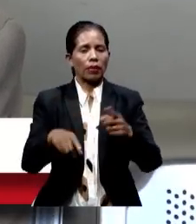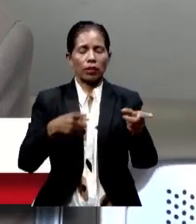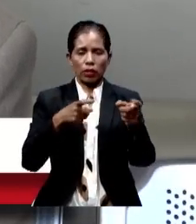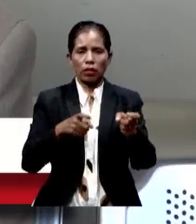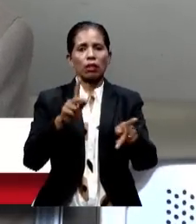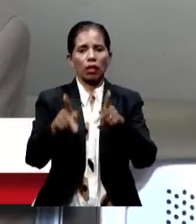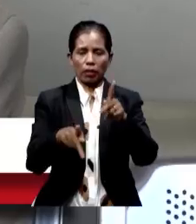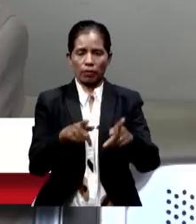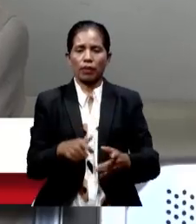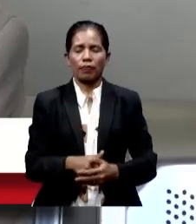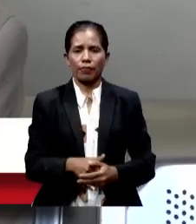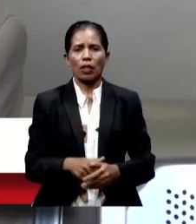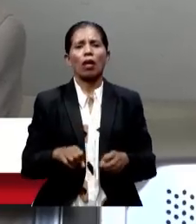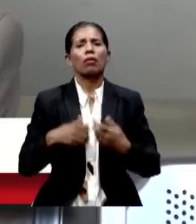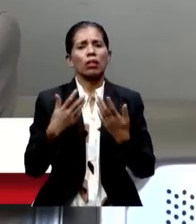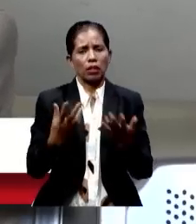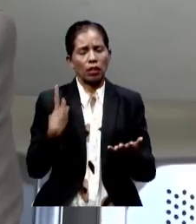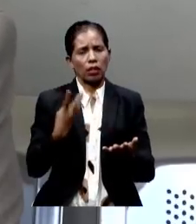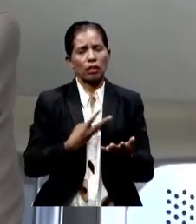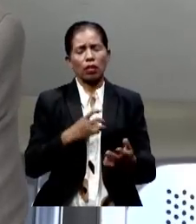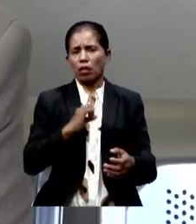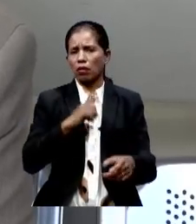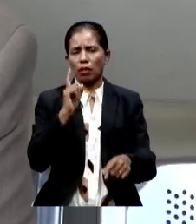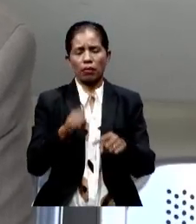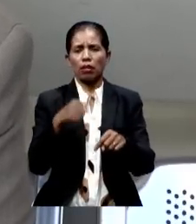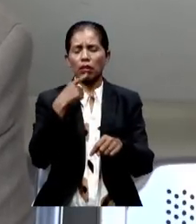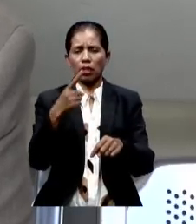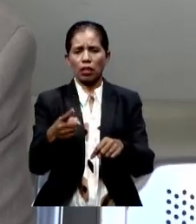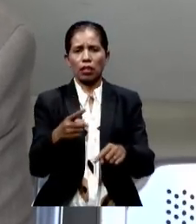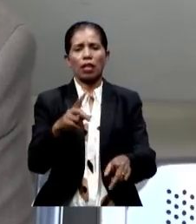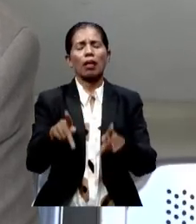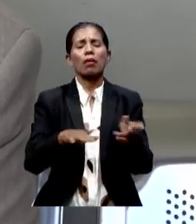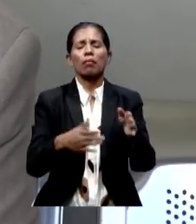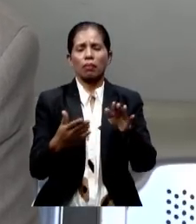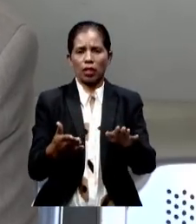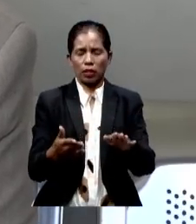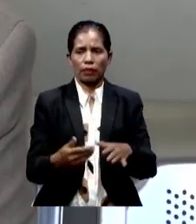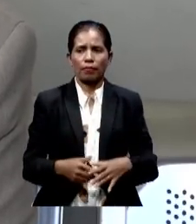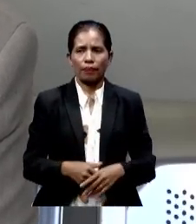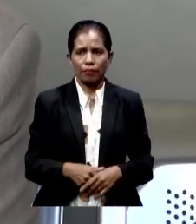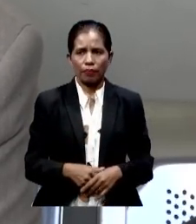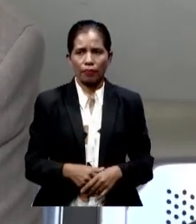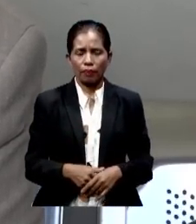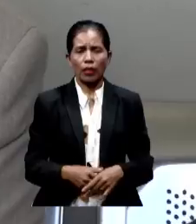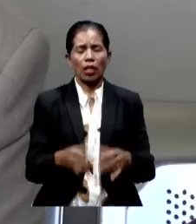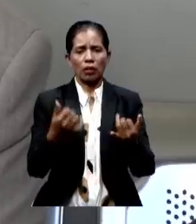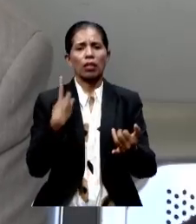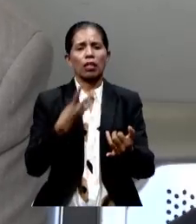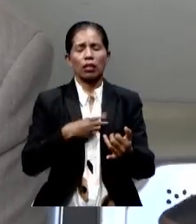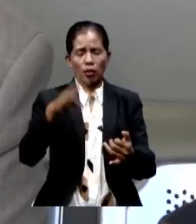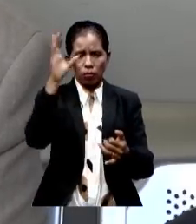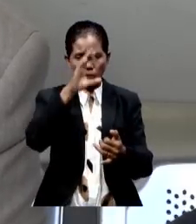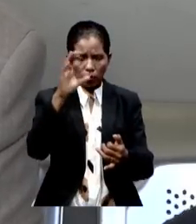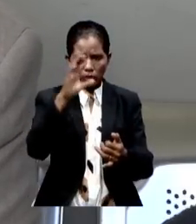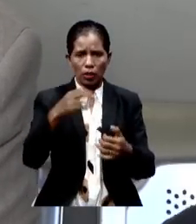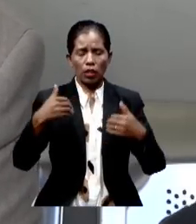ita agora hau la bela condena e hau la bela condena. O que é certo é que é mamate, né condenável. Agora ita tem que bucatuir, tem